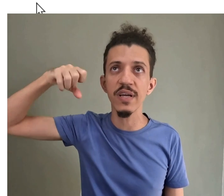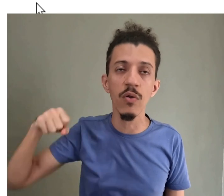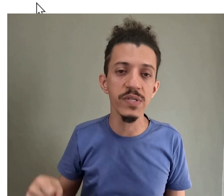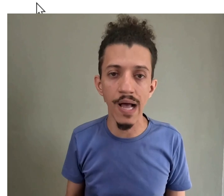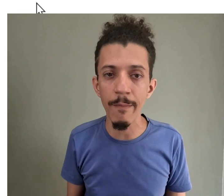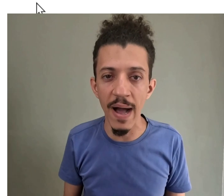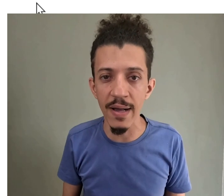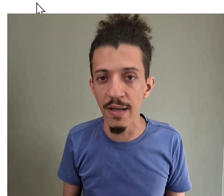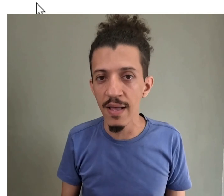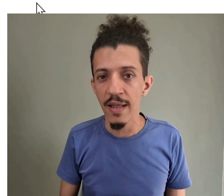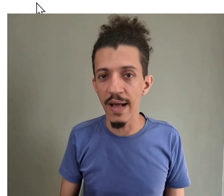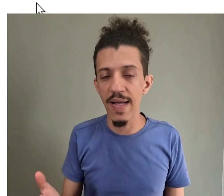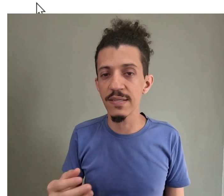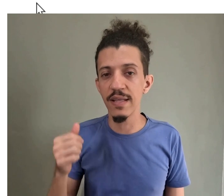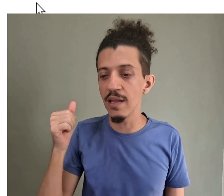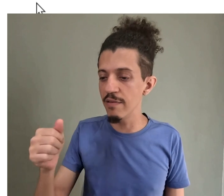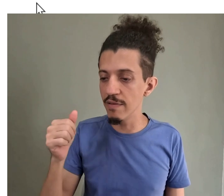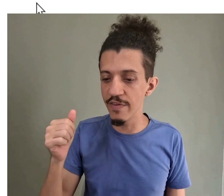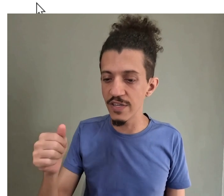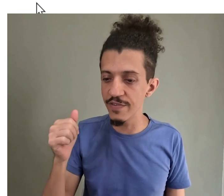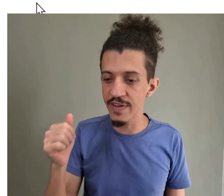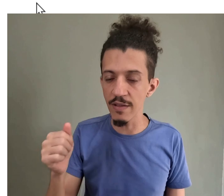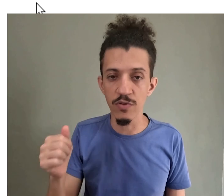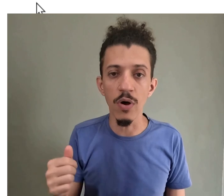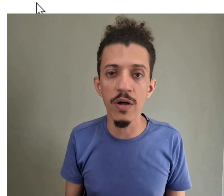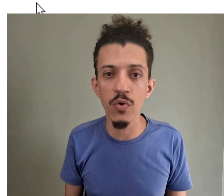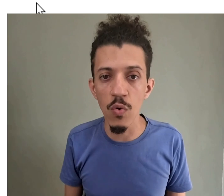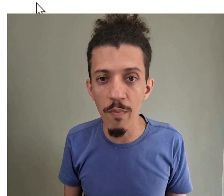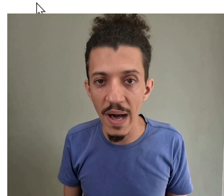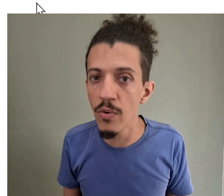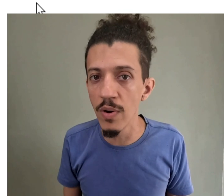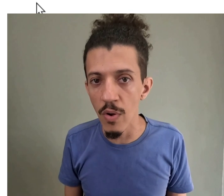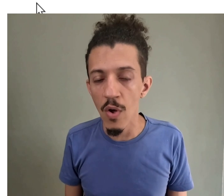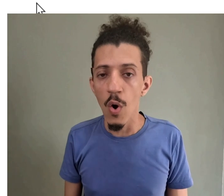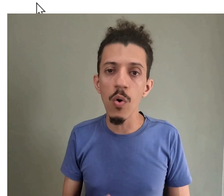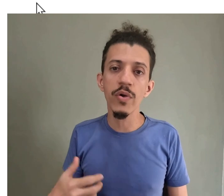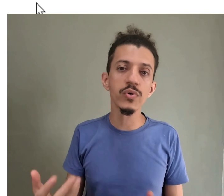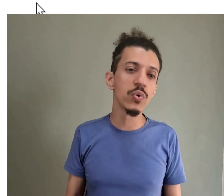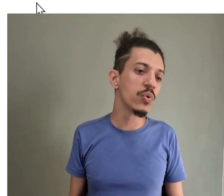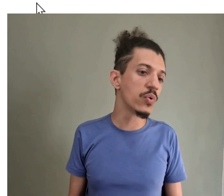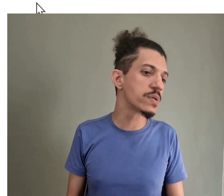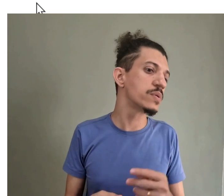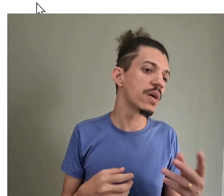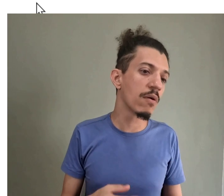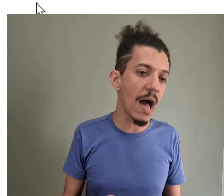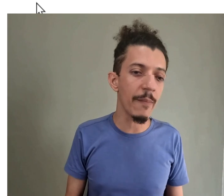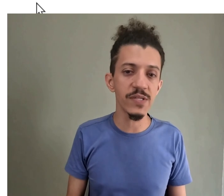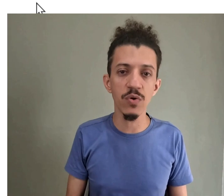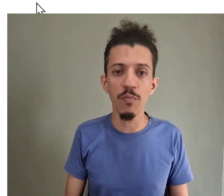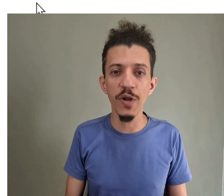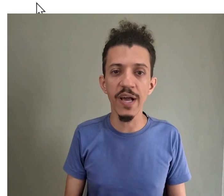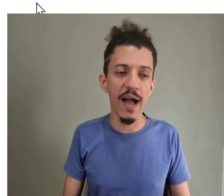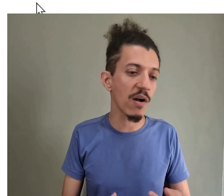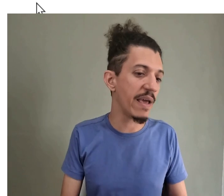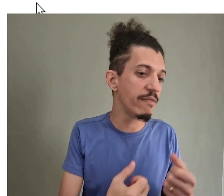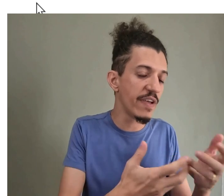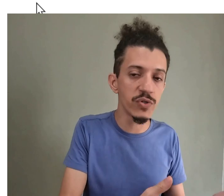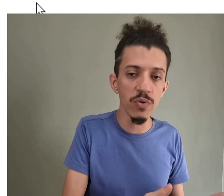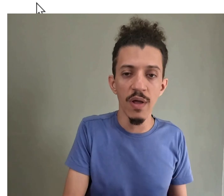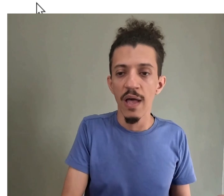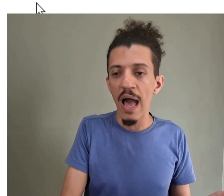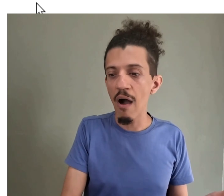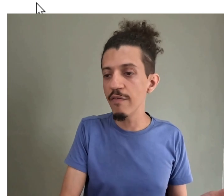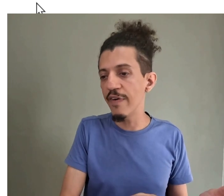acende a luz e apaga na casa dele, em vez de ficar tocando com barulho. Ou que o surdo usa o celular para se comunicar em